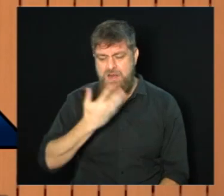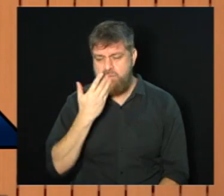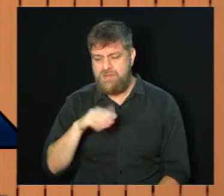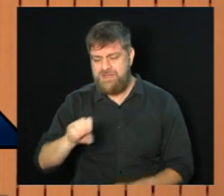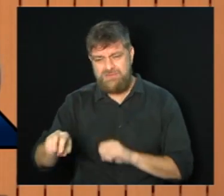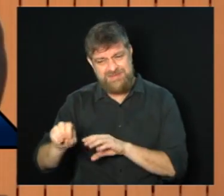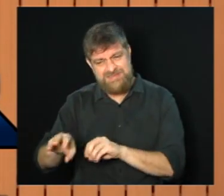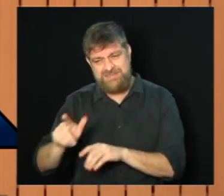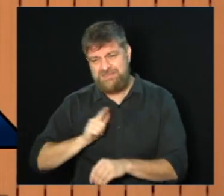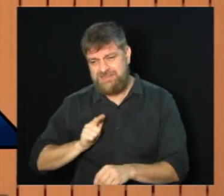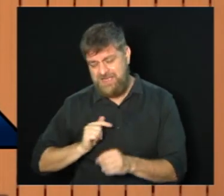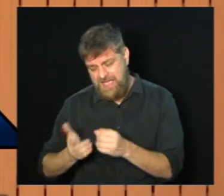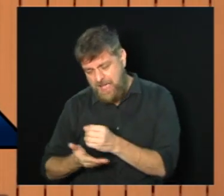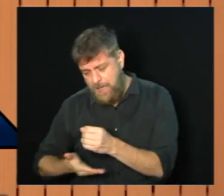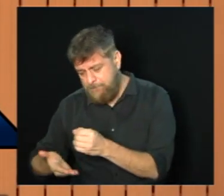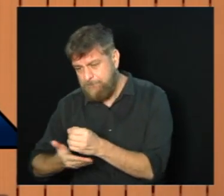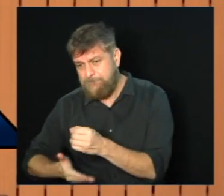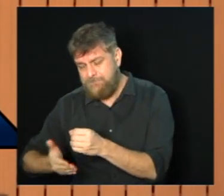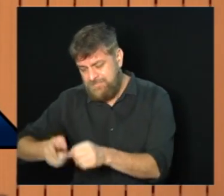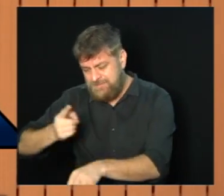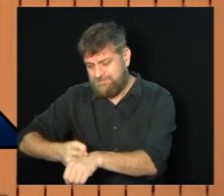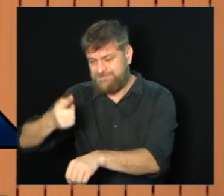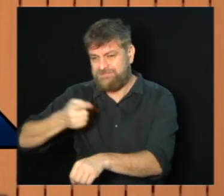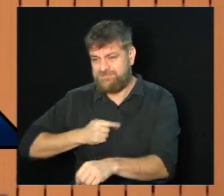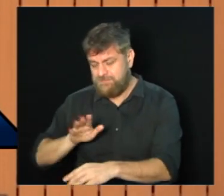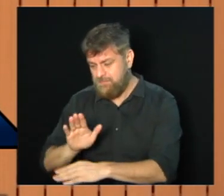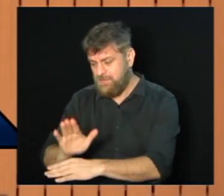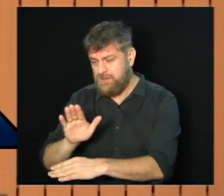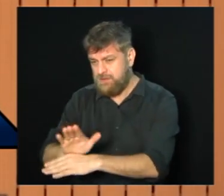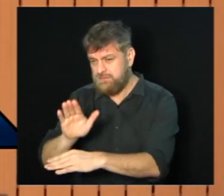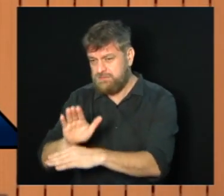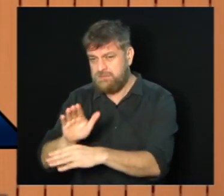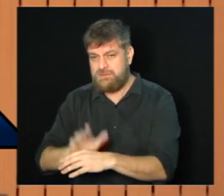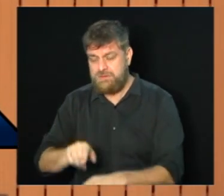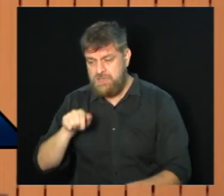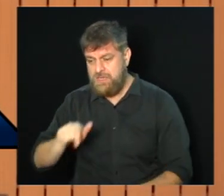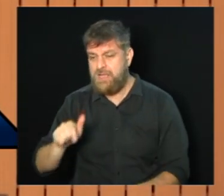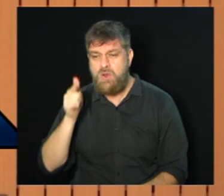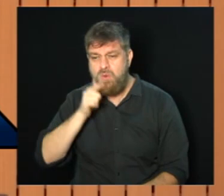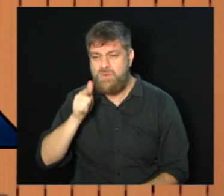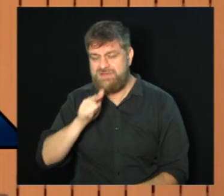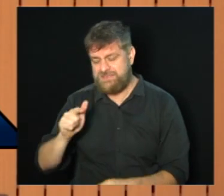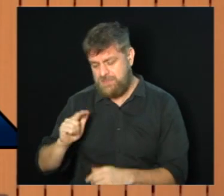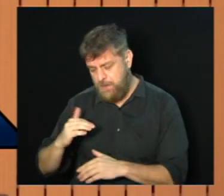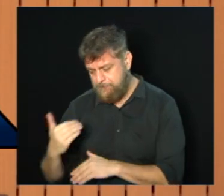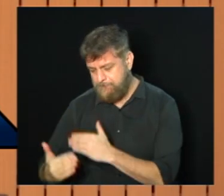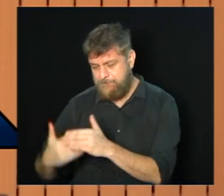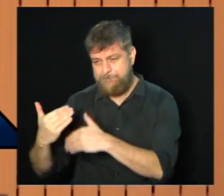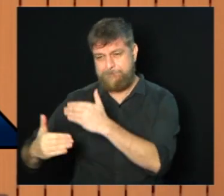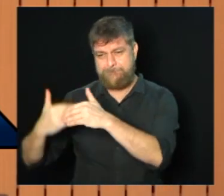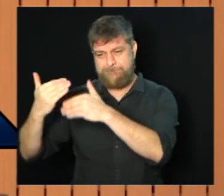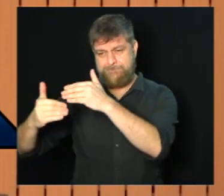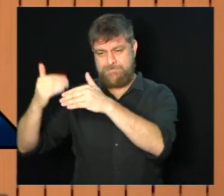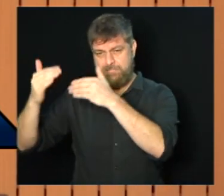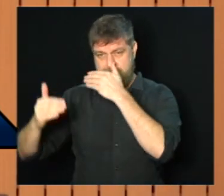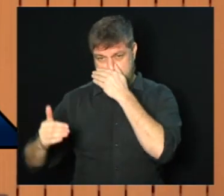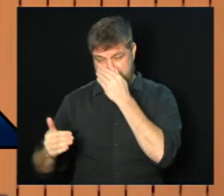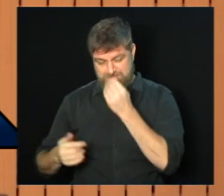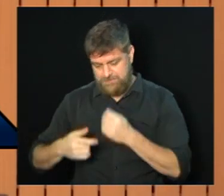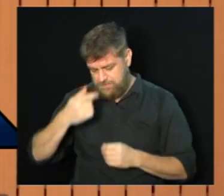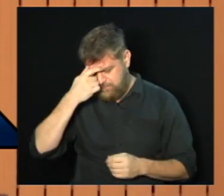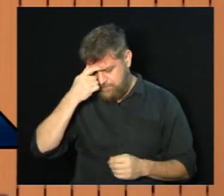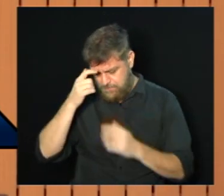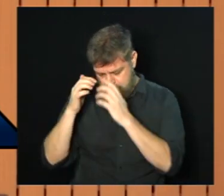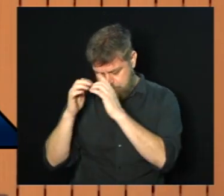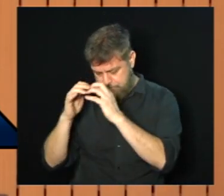momento fundamental, auxiliar, de potencializar o seu processo de desenvolvimento